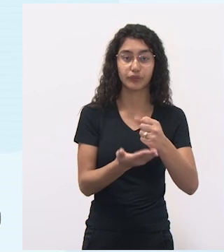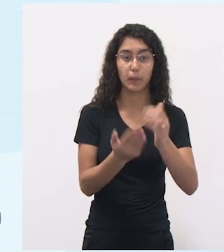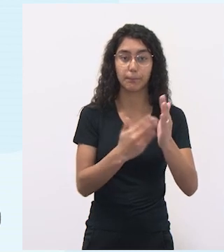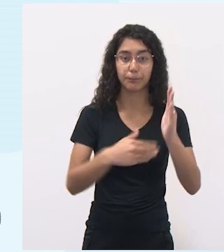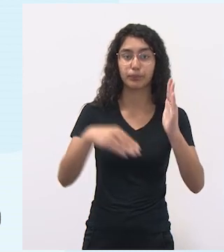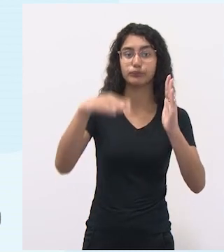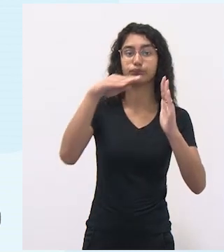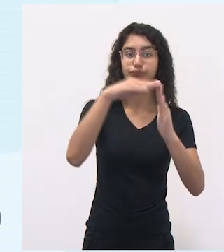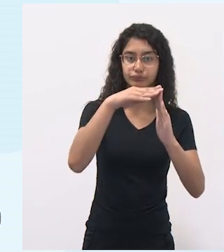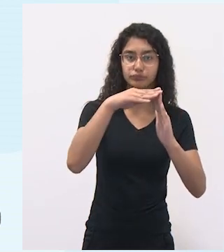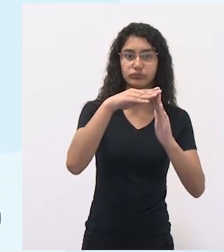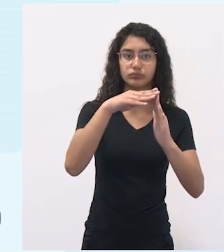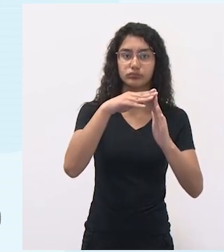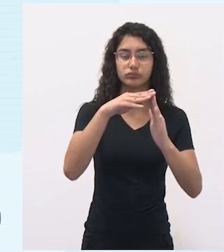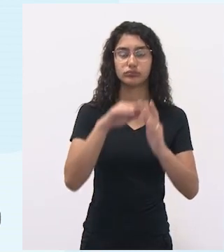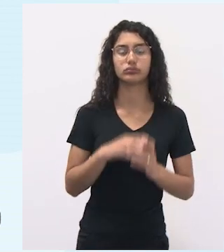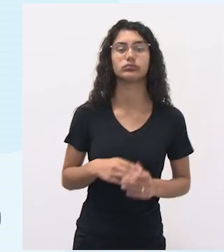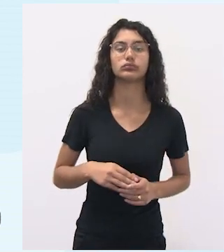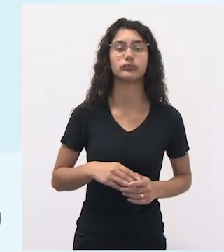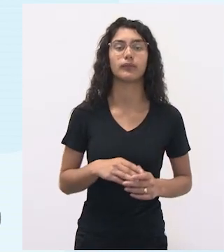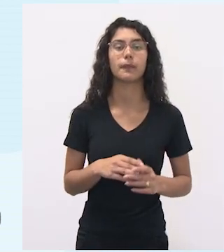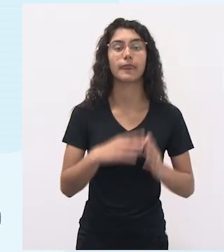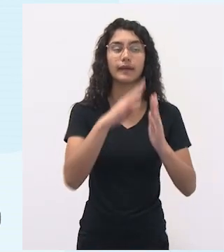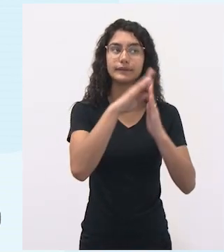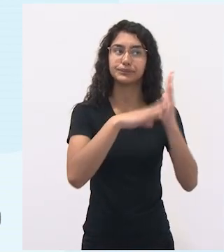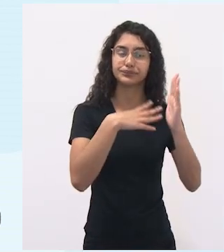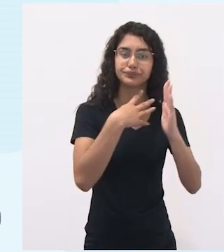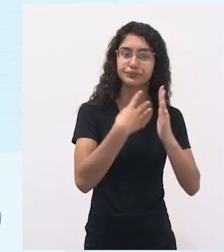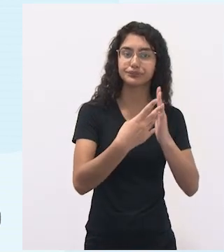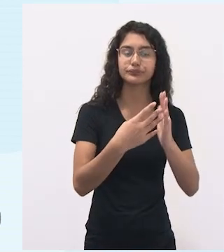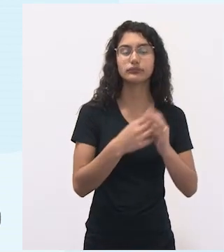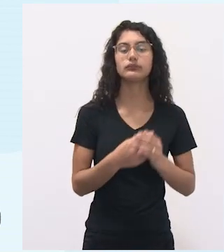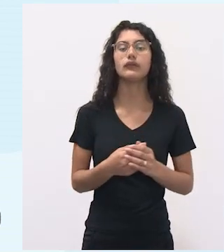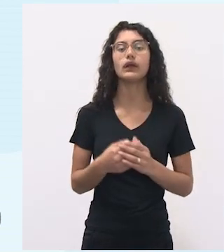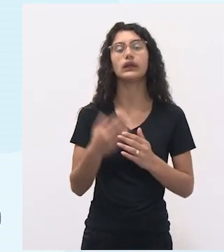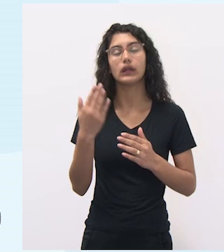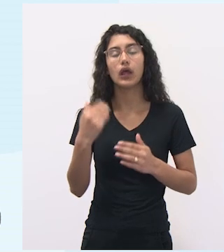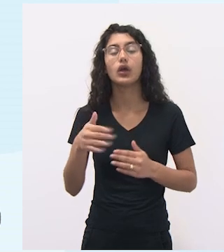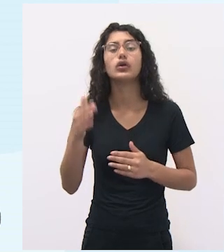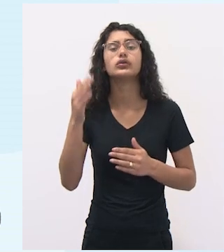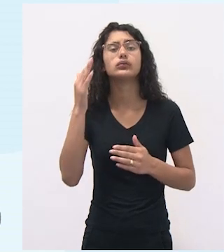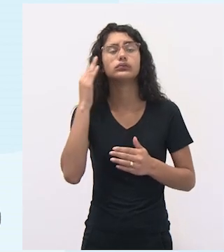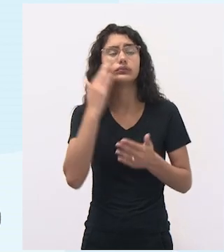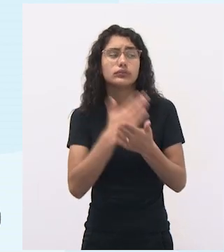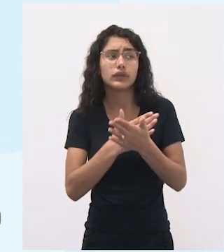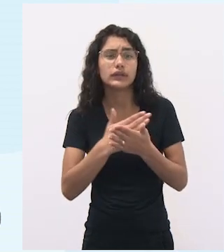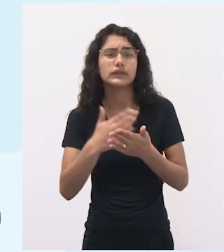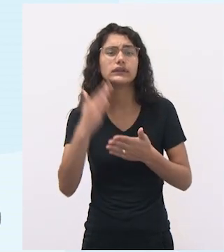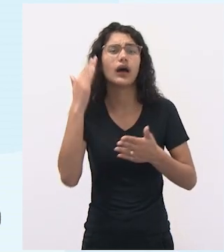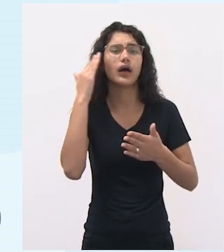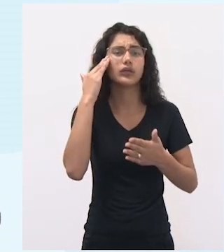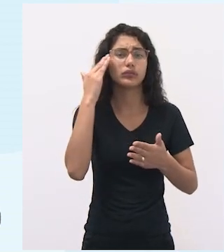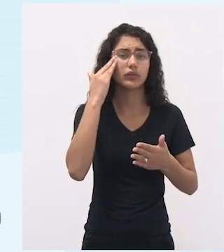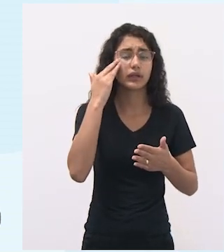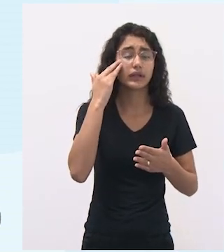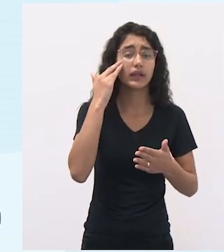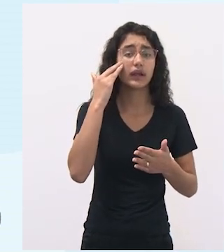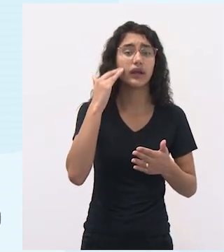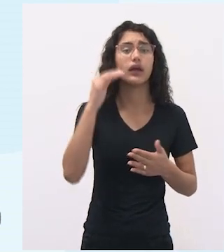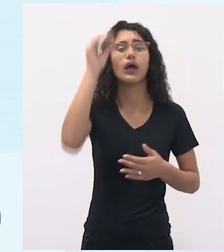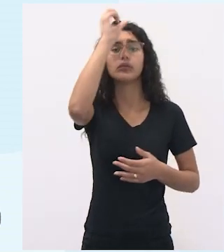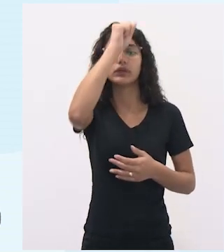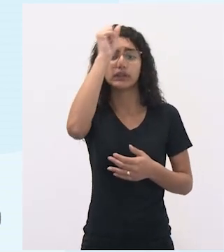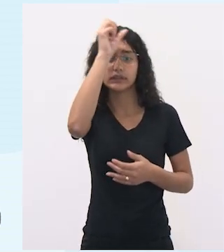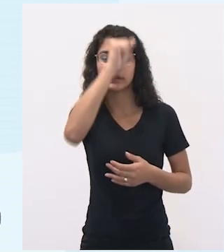uma escala progressiva, que vai desde o conhecimento, a compreensão, a aplicação, a análise, a síntese e